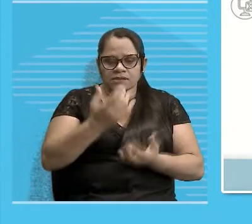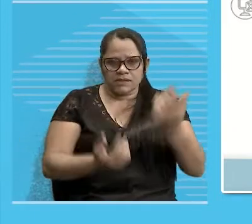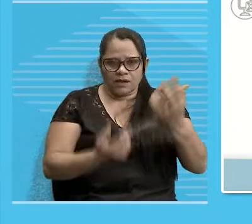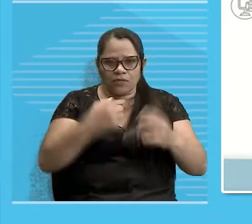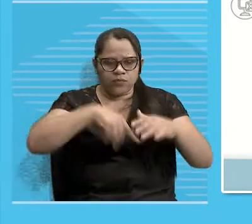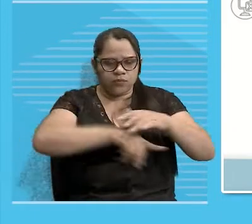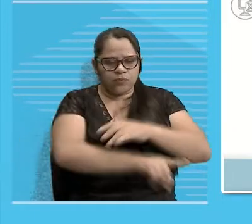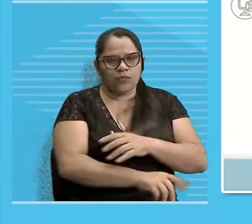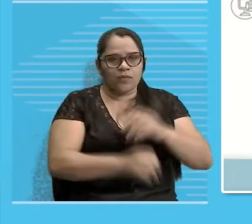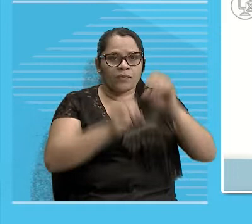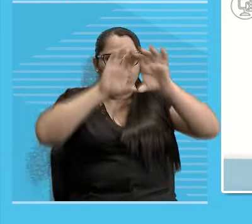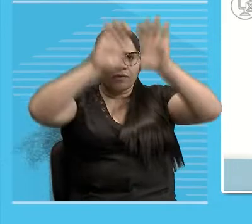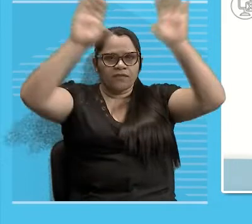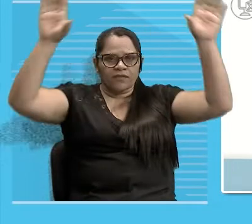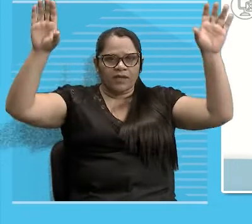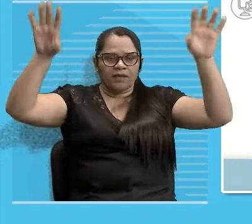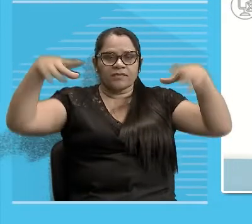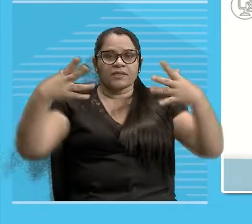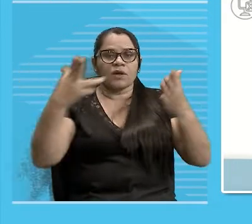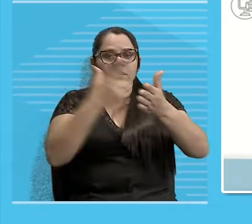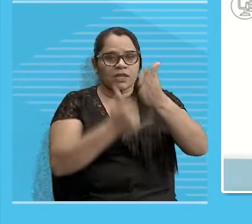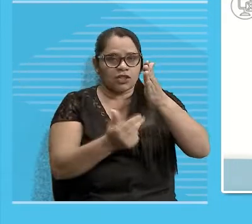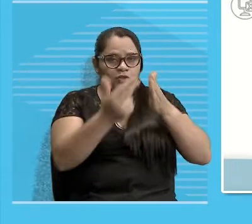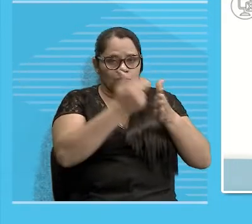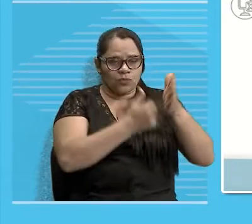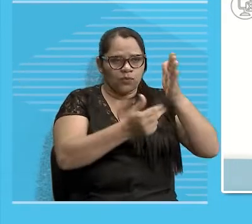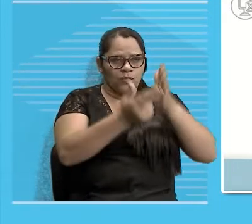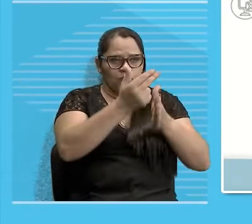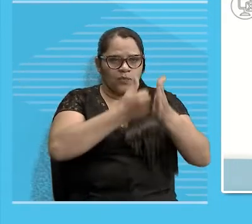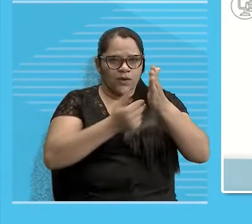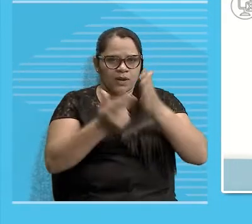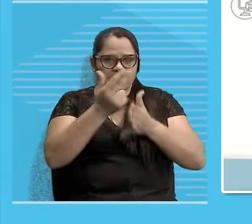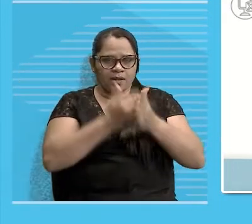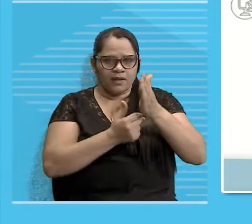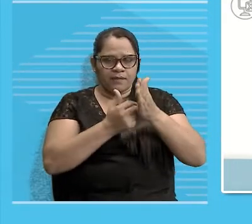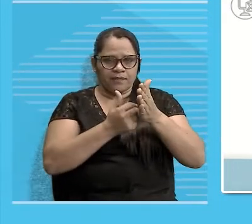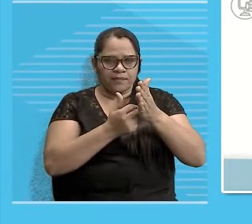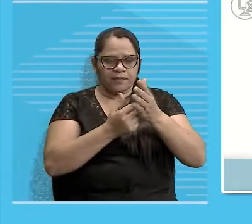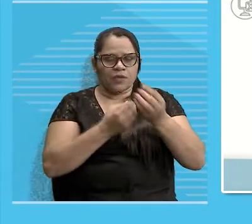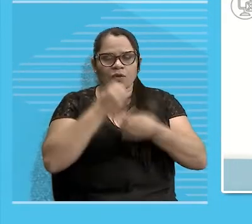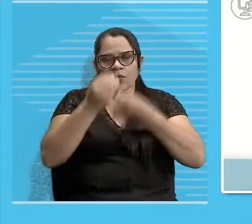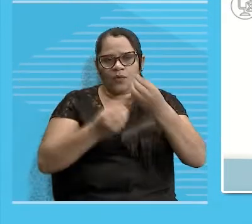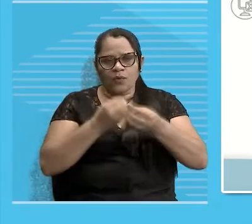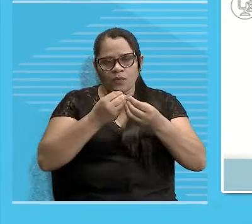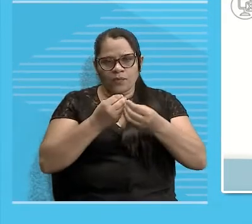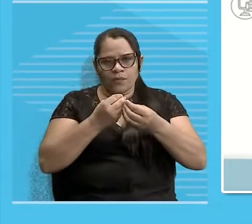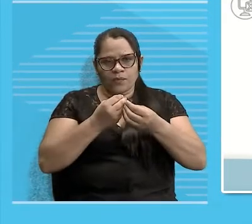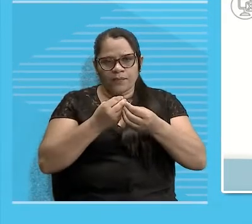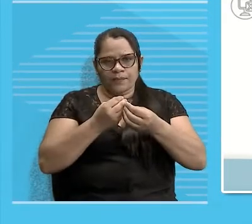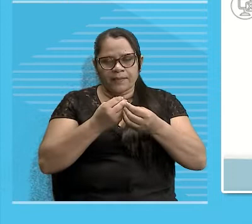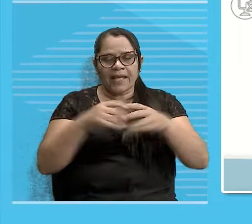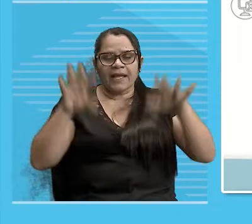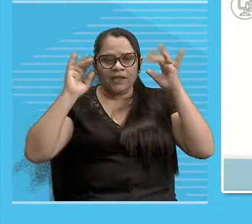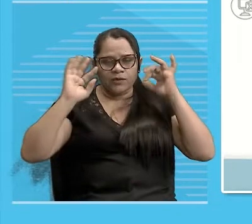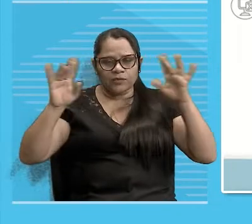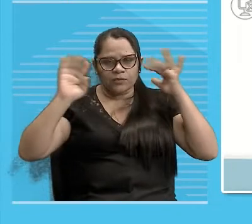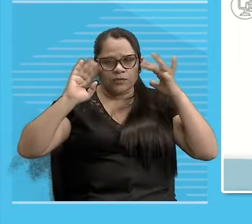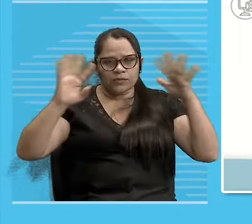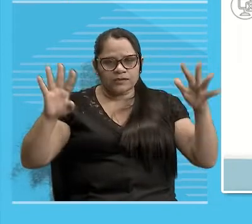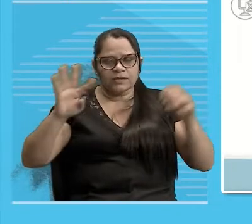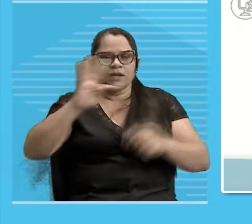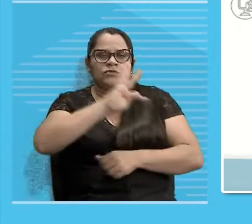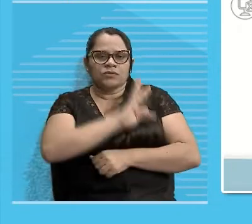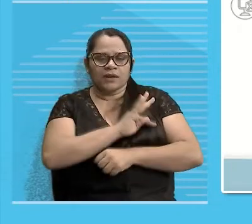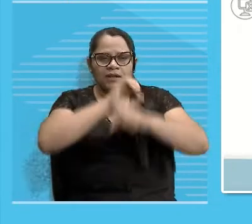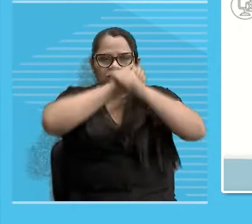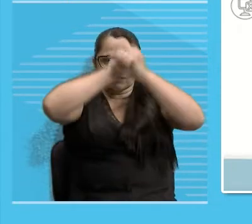efeitos ilusionistas. A gente acabou de ver aí essa instabilidade, né? Essa ilusão pela a técnica do